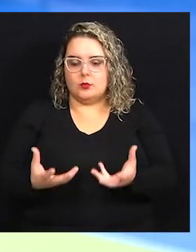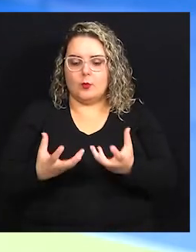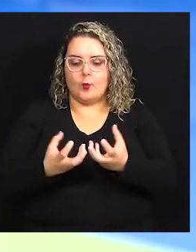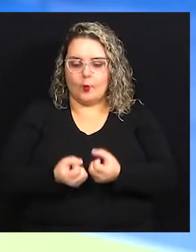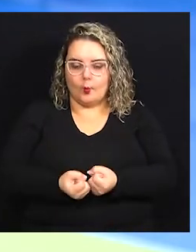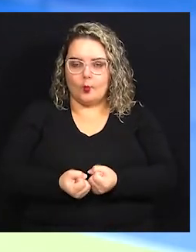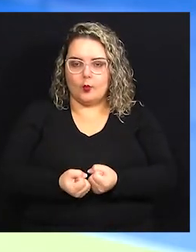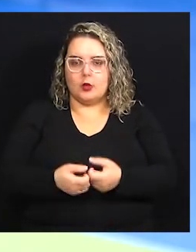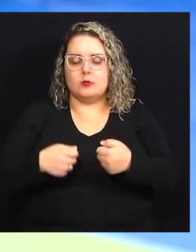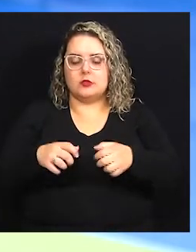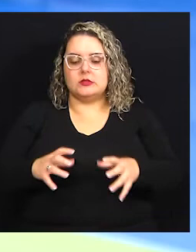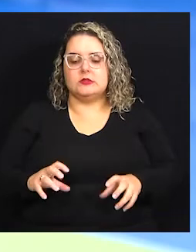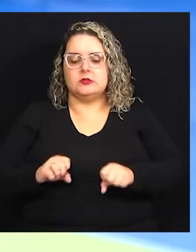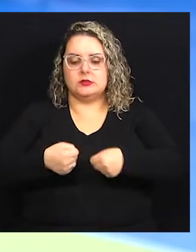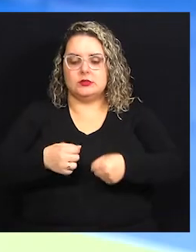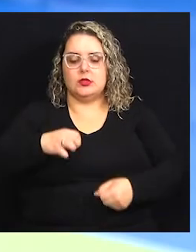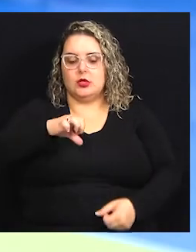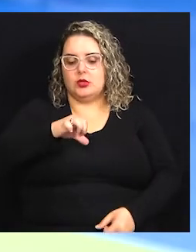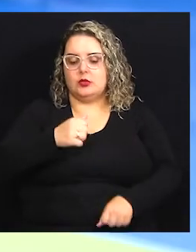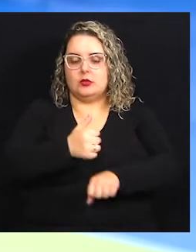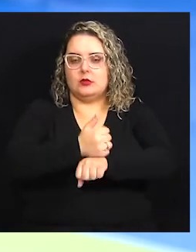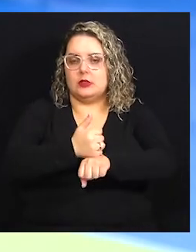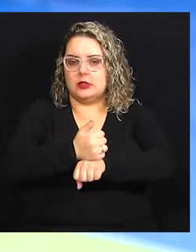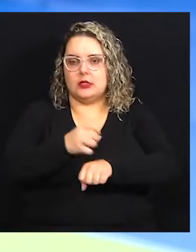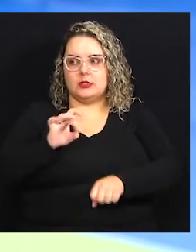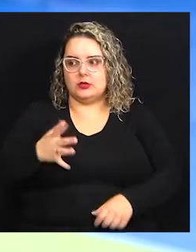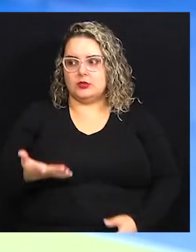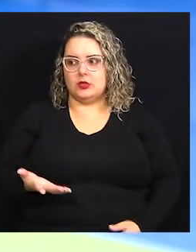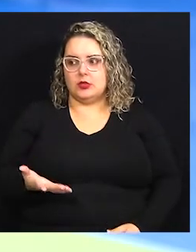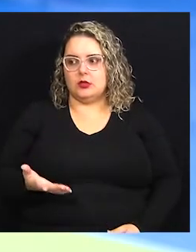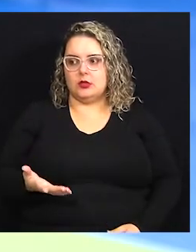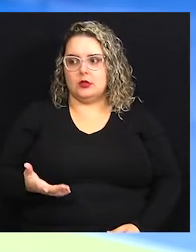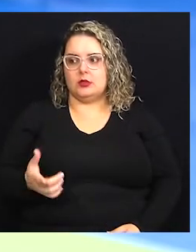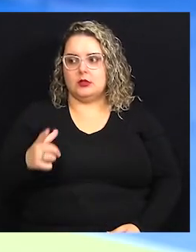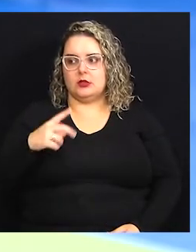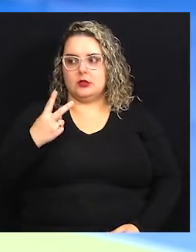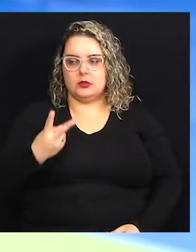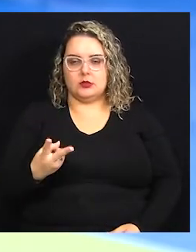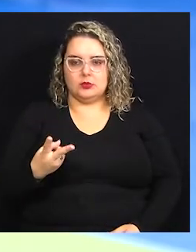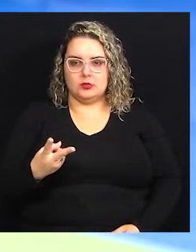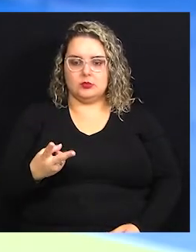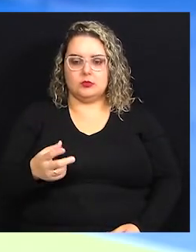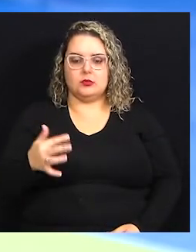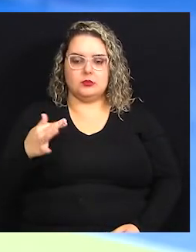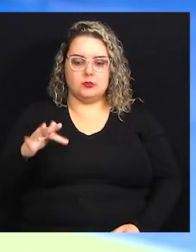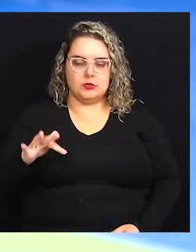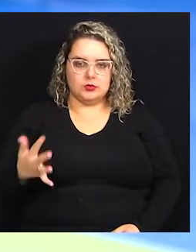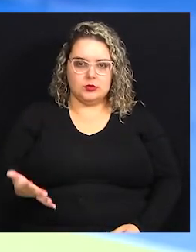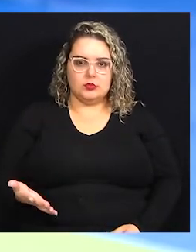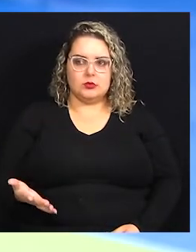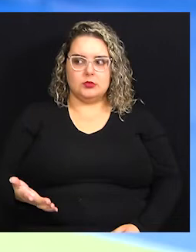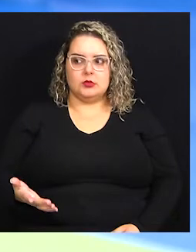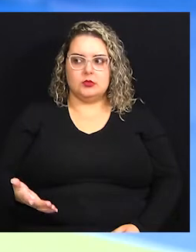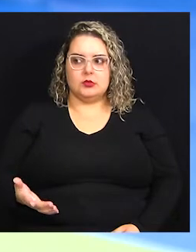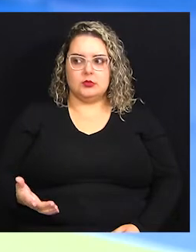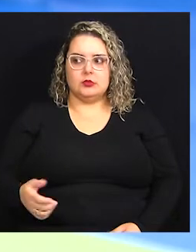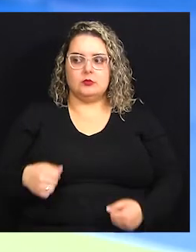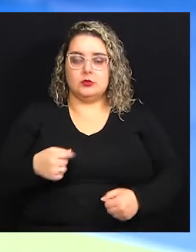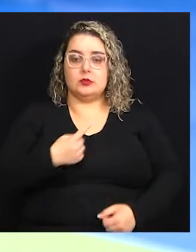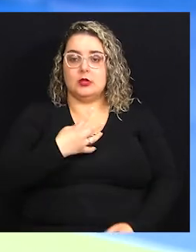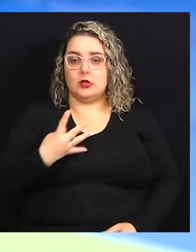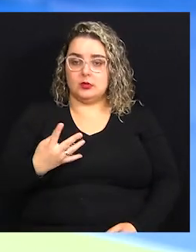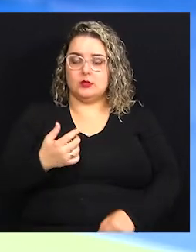elenco enxuto. Então a gente tem que reforçar. Hoje eu estou com 9 atletas na equipe, porque tem 2 lesionadas, né? Então eu preciso ter pelo